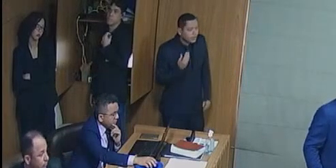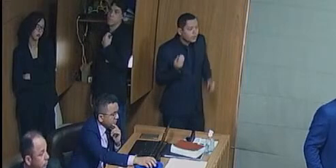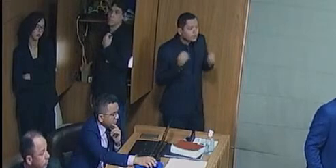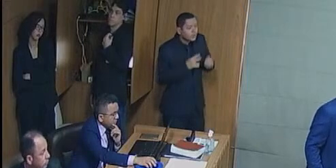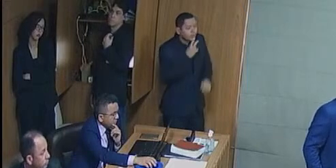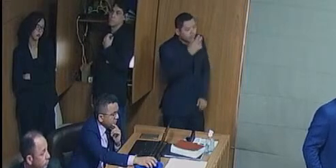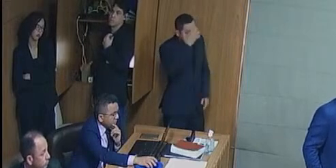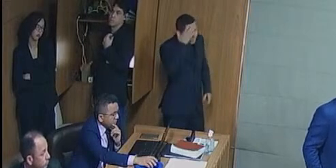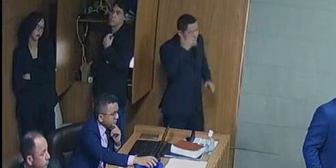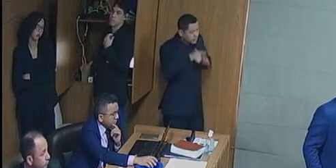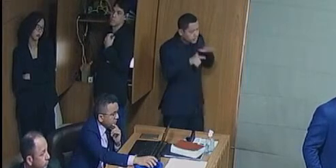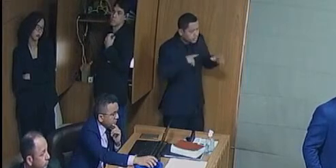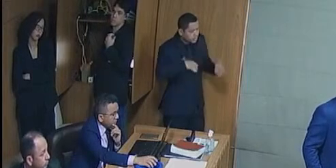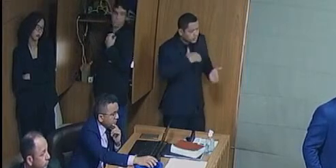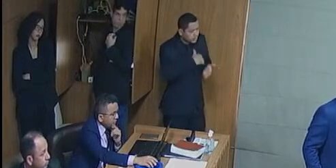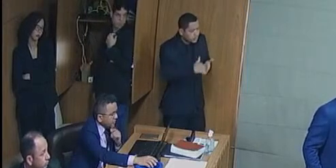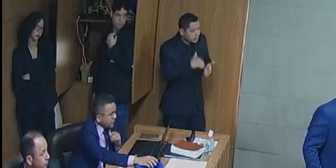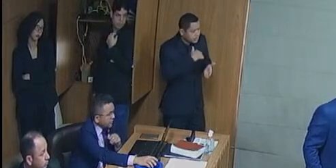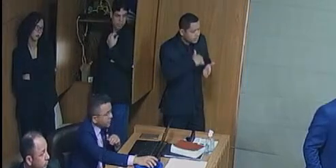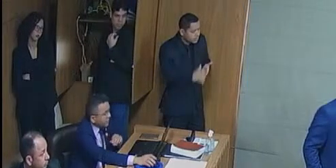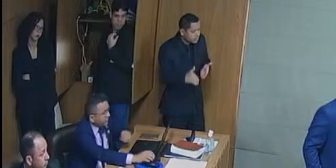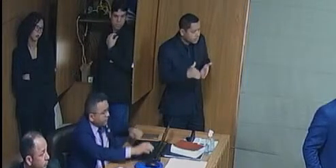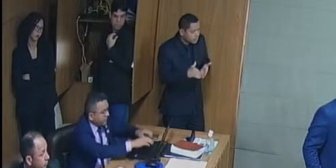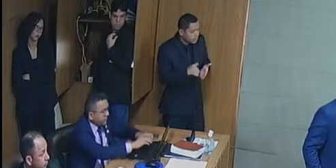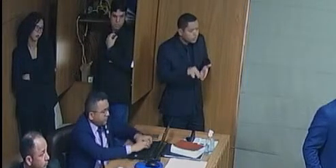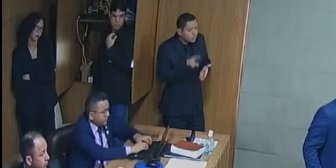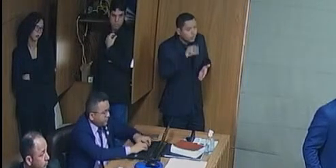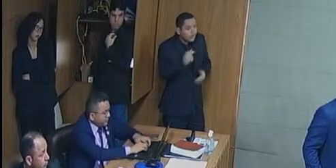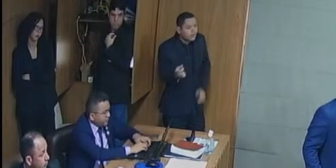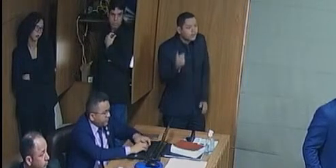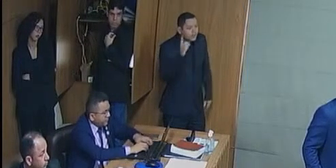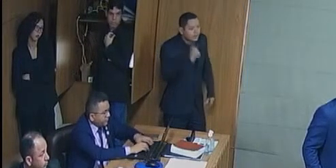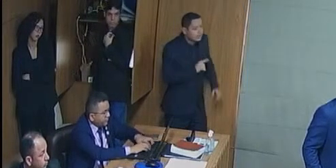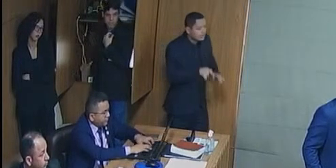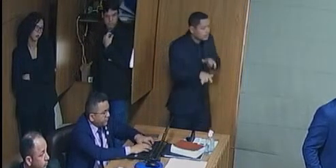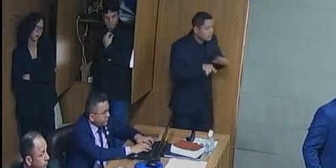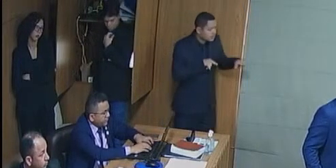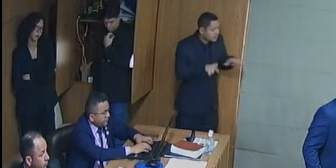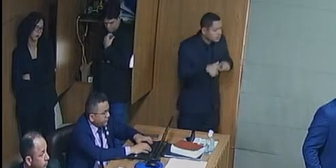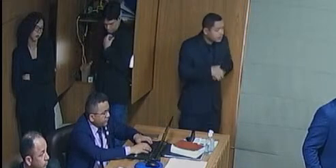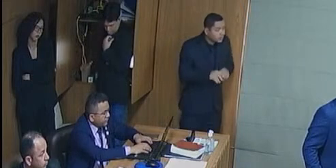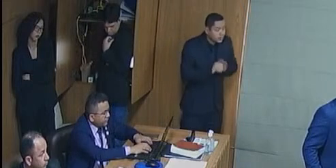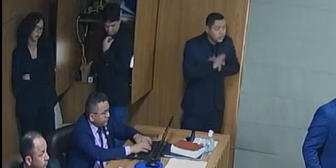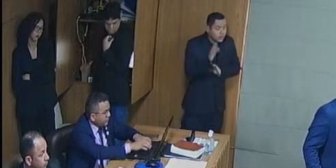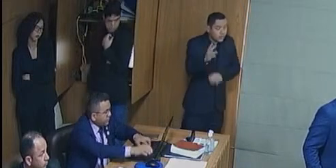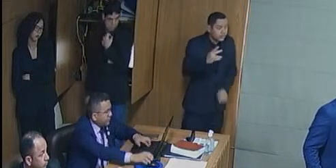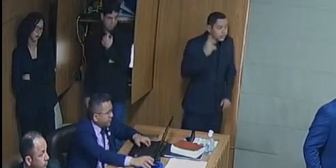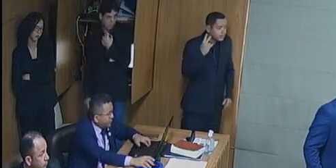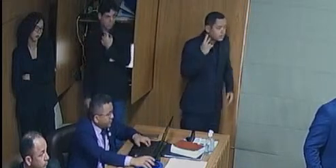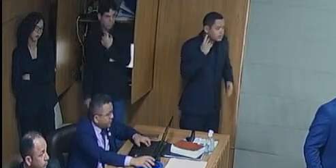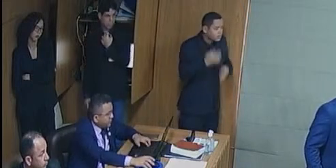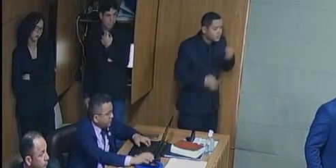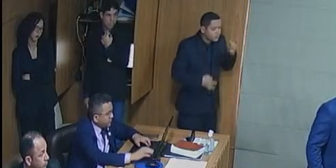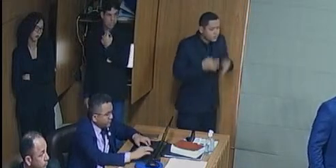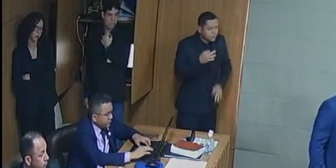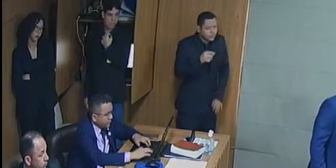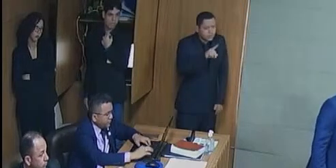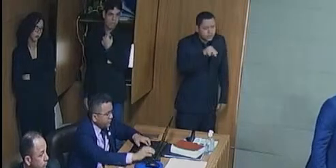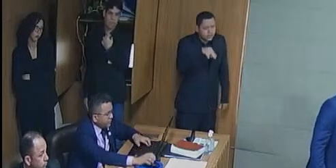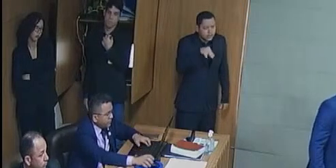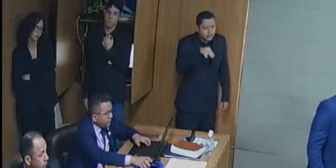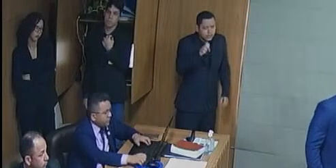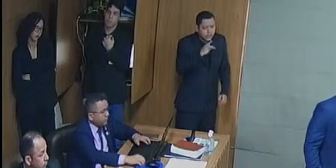câmara no meu gabinete nunca apareceram para trabalhar duas pessoas indicadas pelo promotor de justiça Zanon